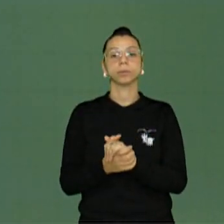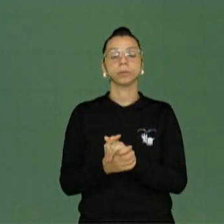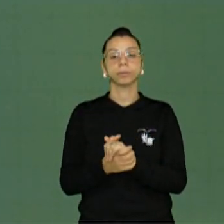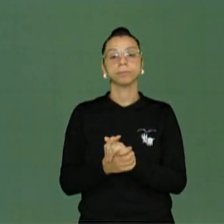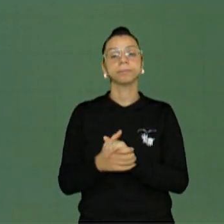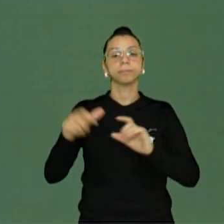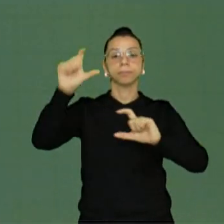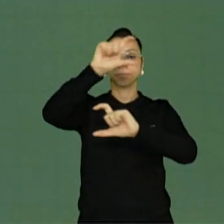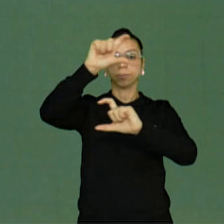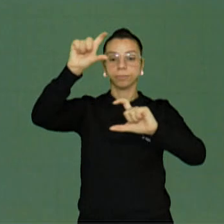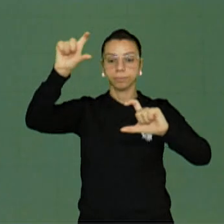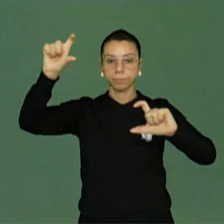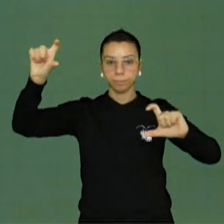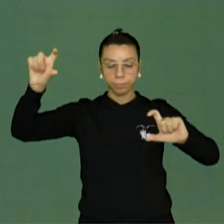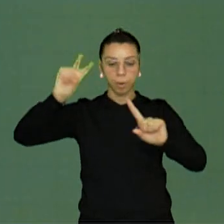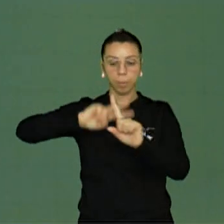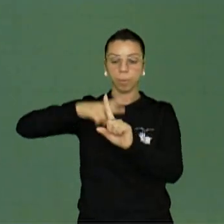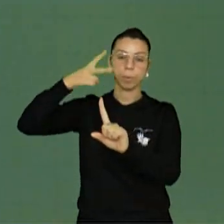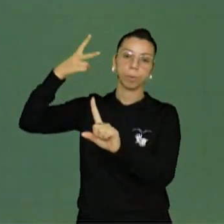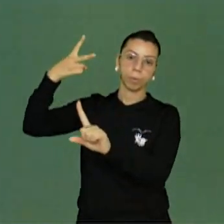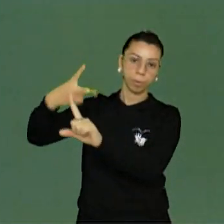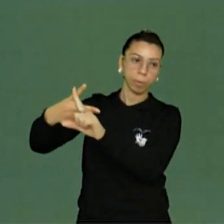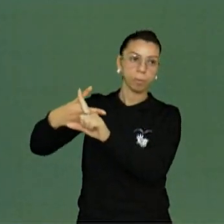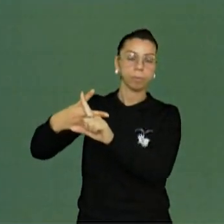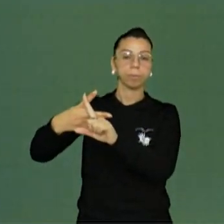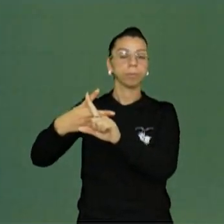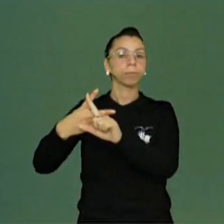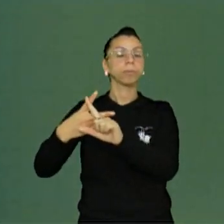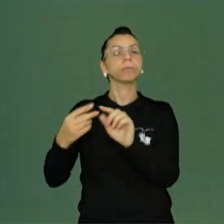né? Proporcionais ou iguais,